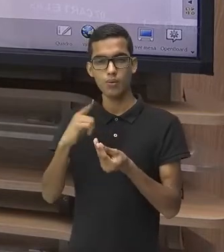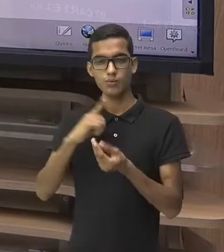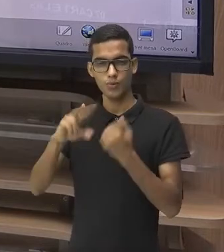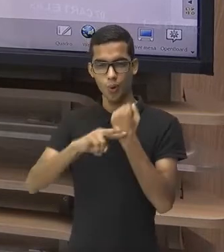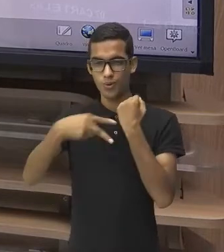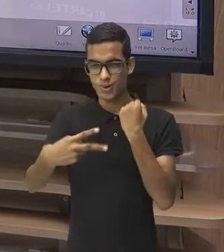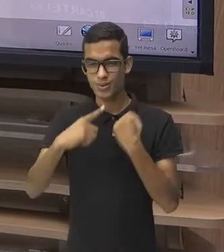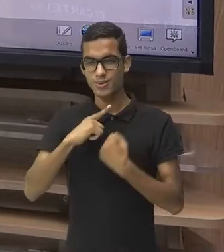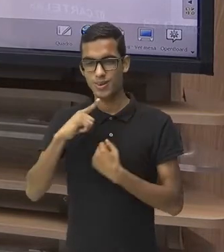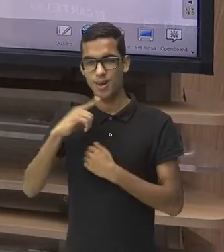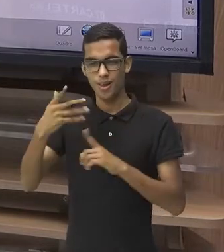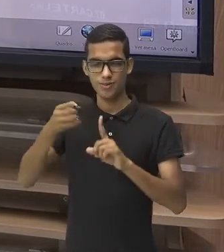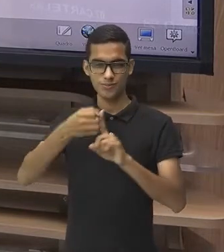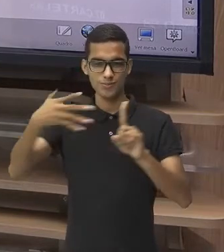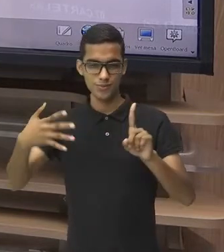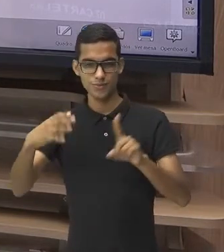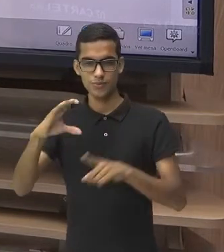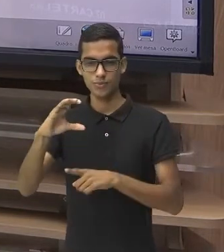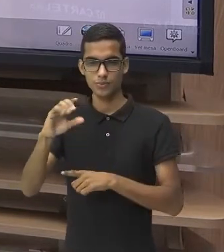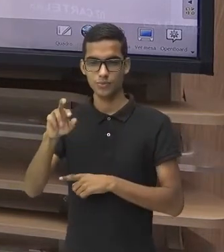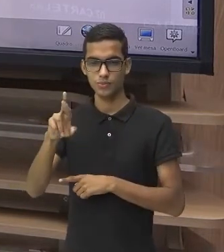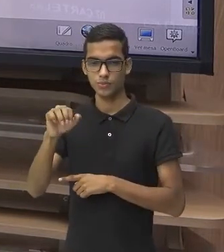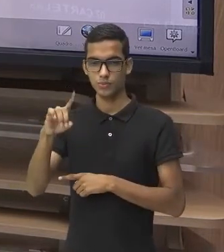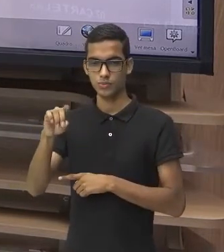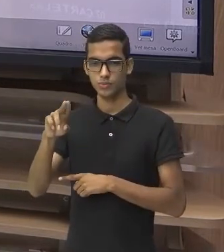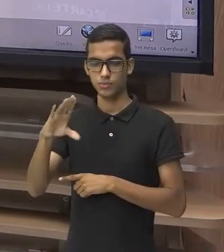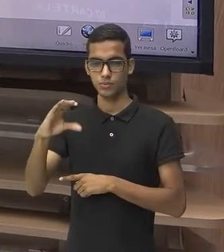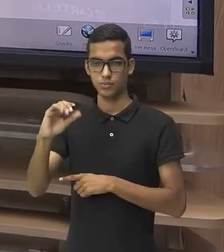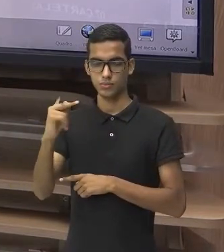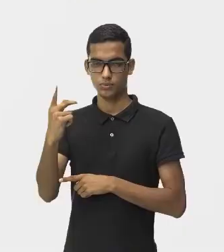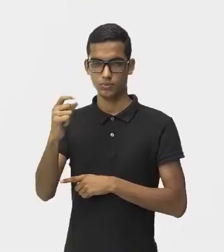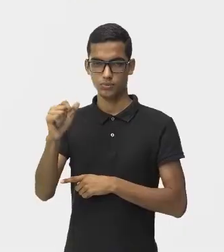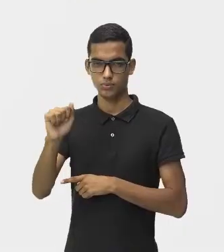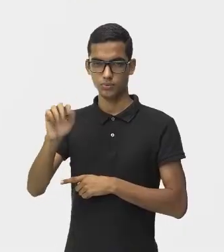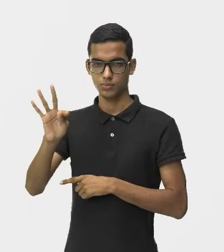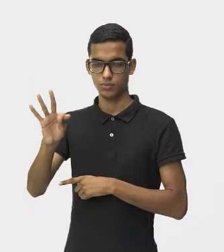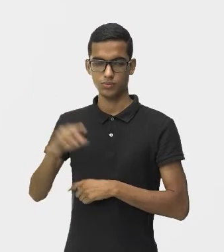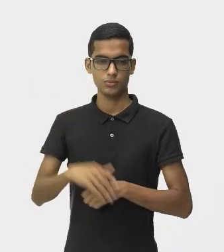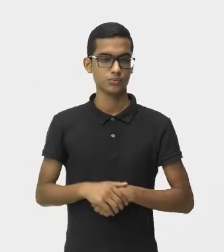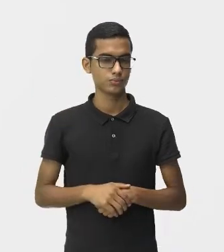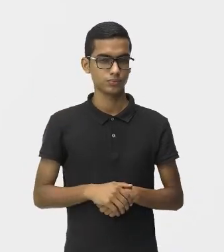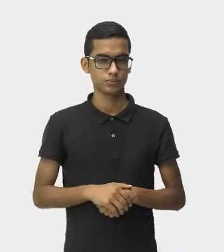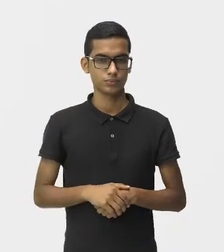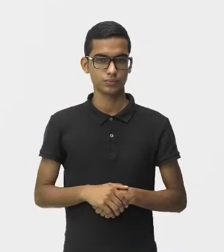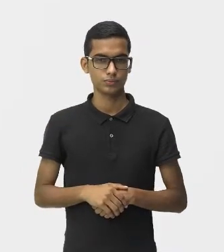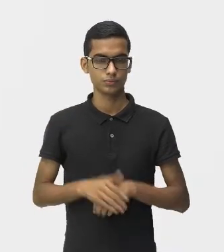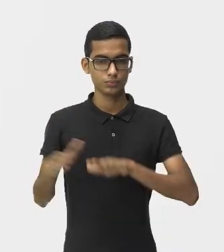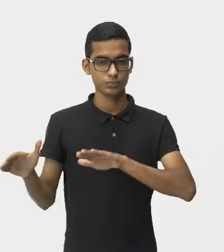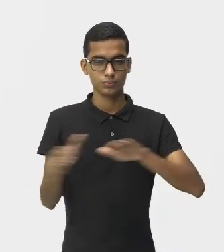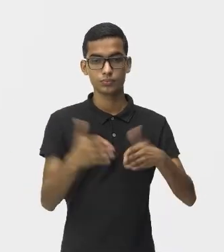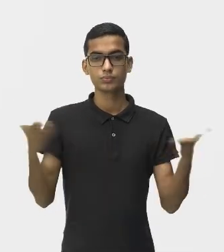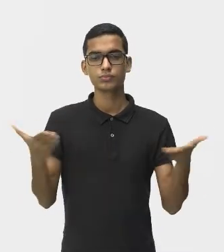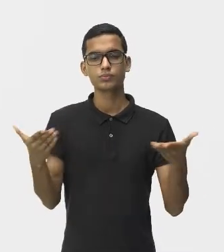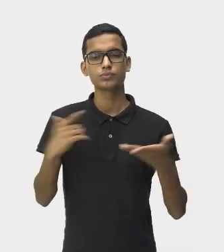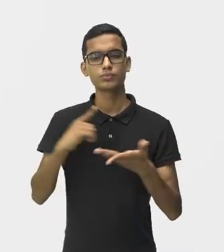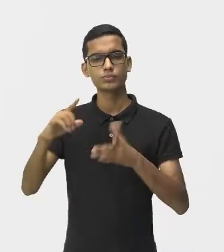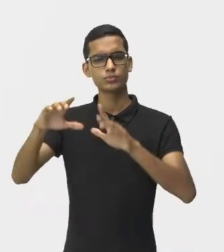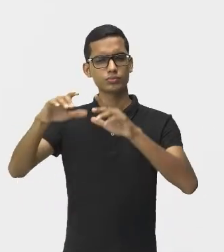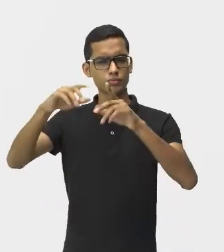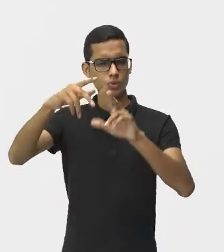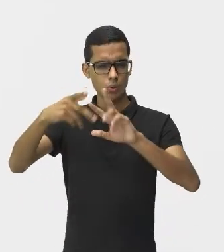chá. Tá bom? Vamos conhecer agora a duplicação. A formação de um